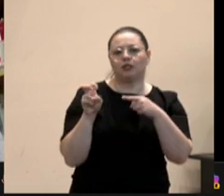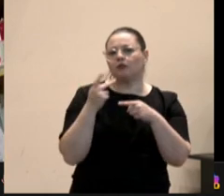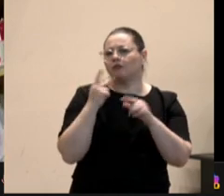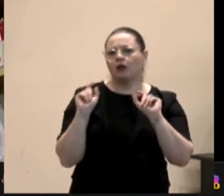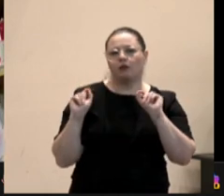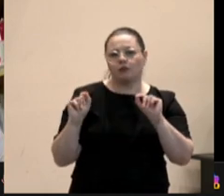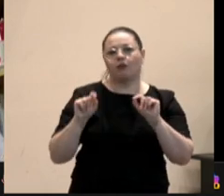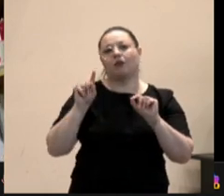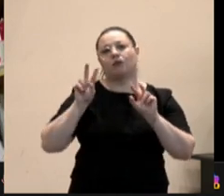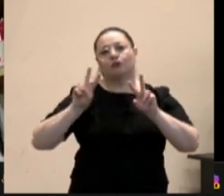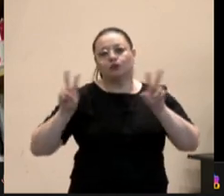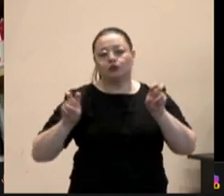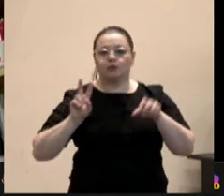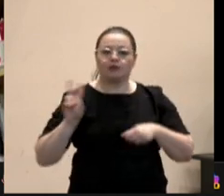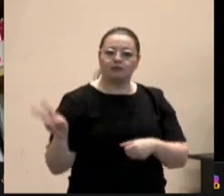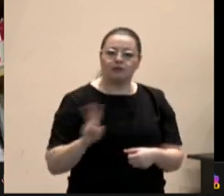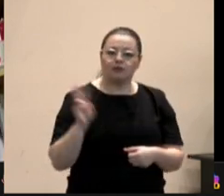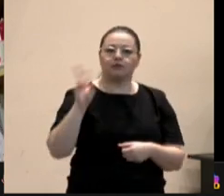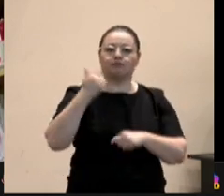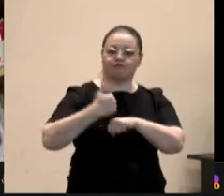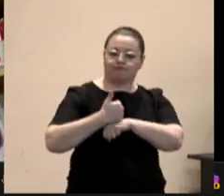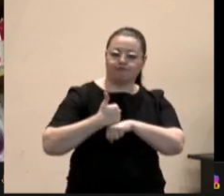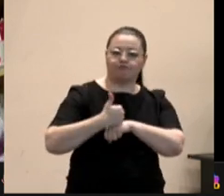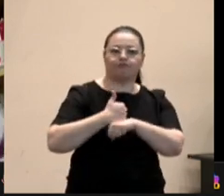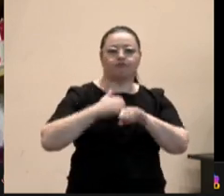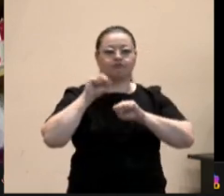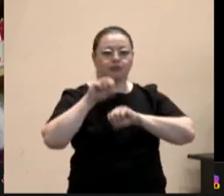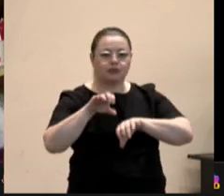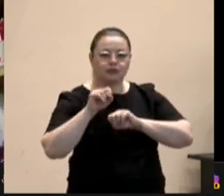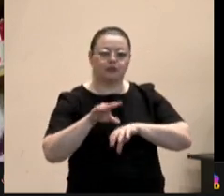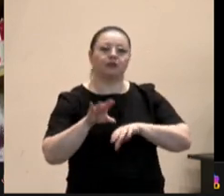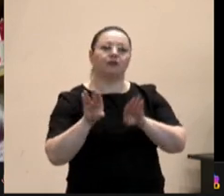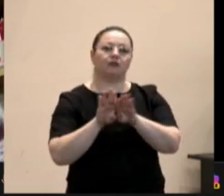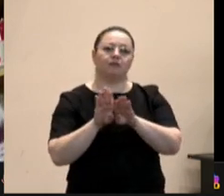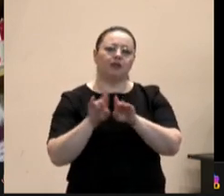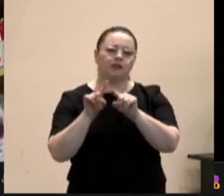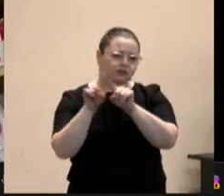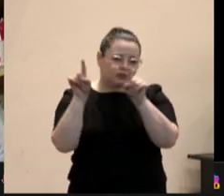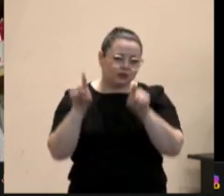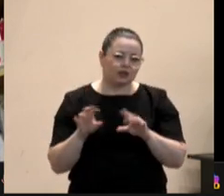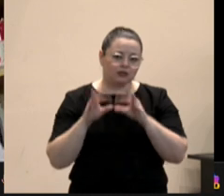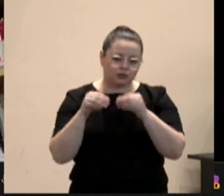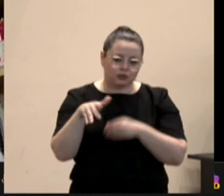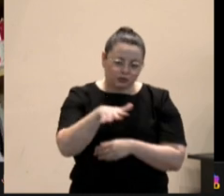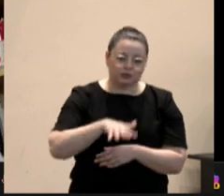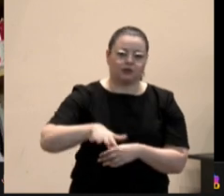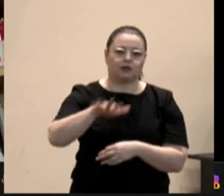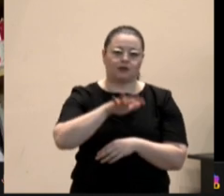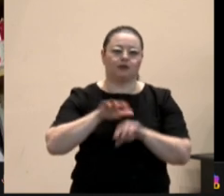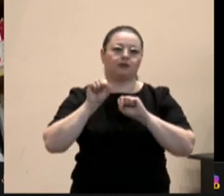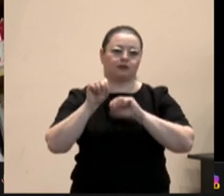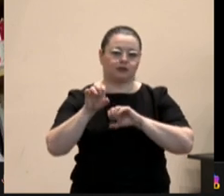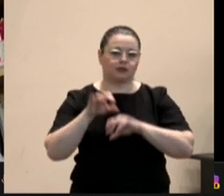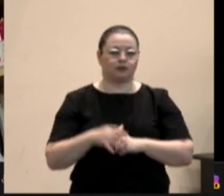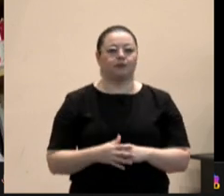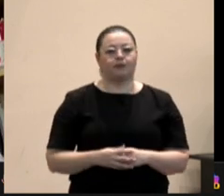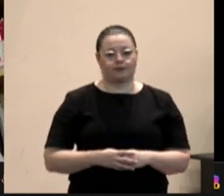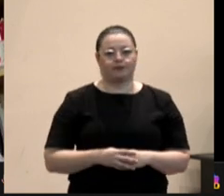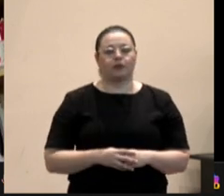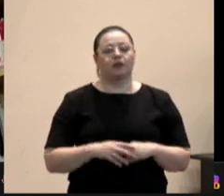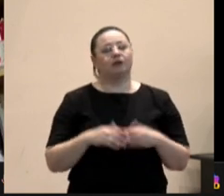dos profissionais da educação, dos trabalhadores em educação. Então, vou dedicar a